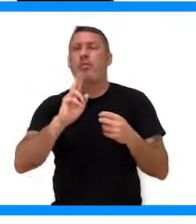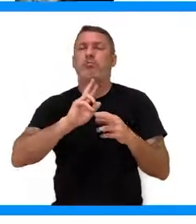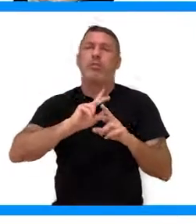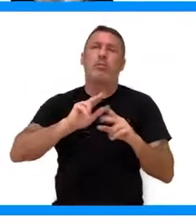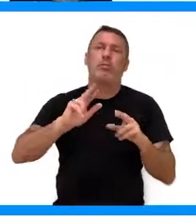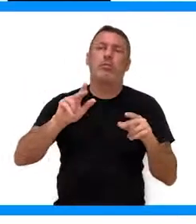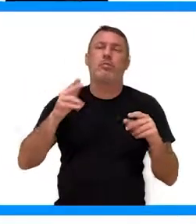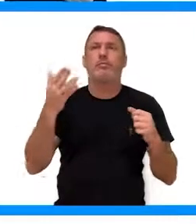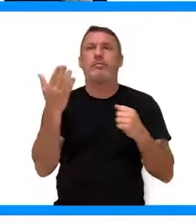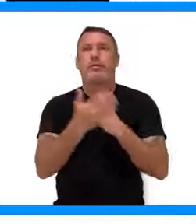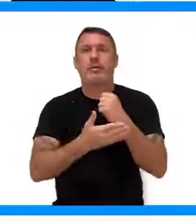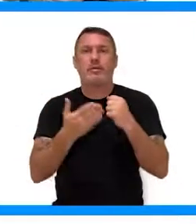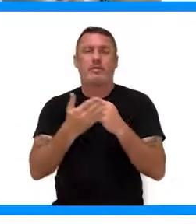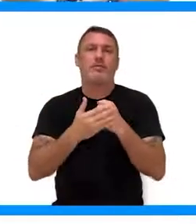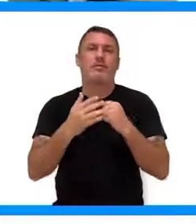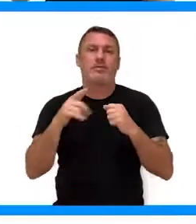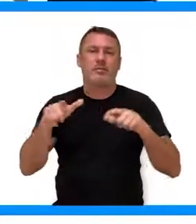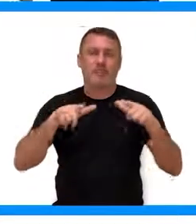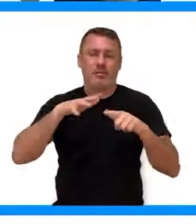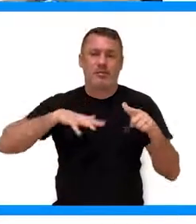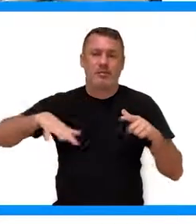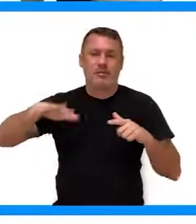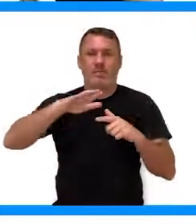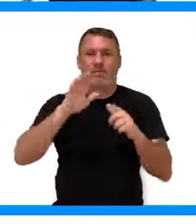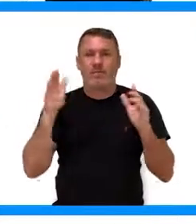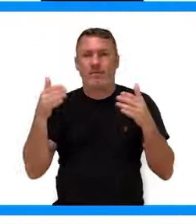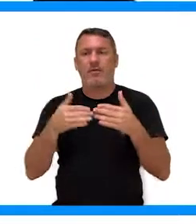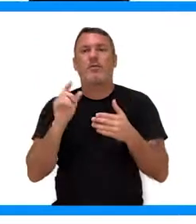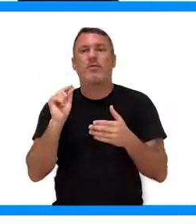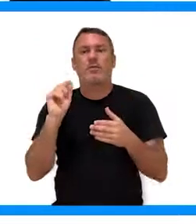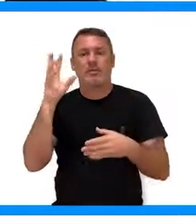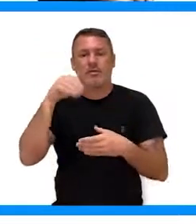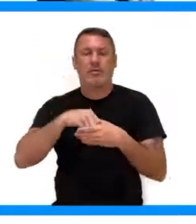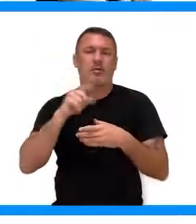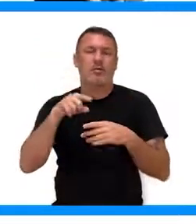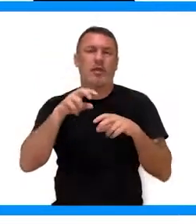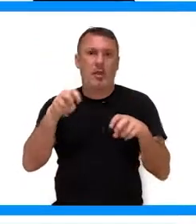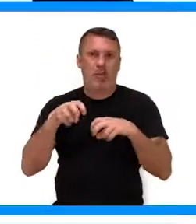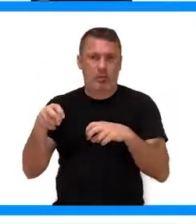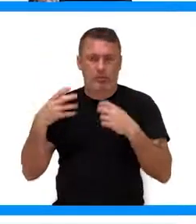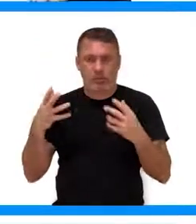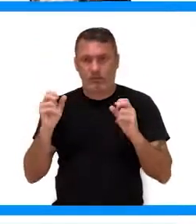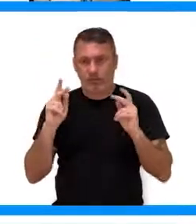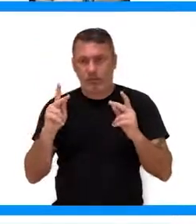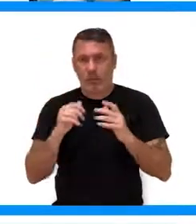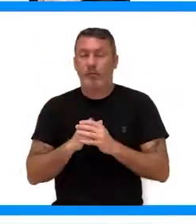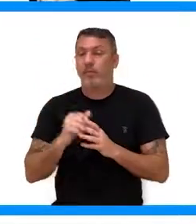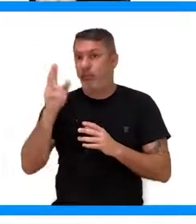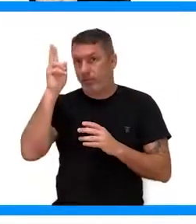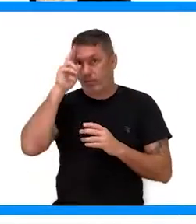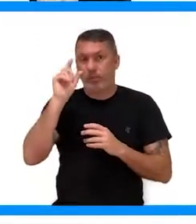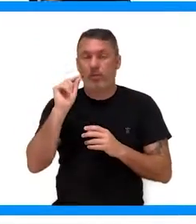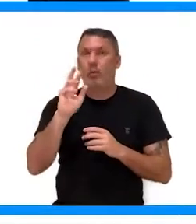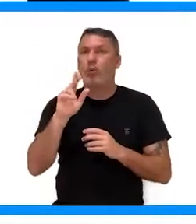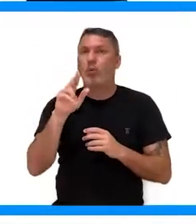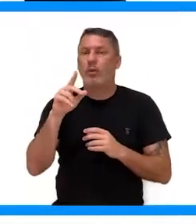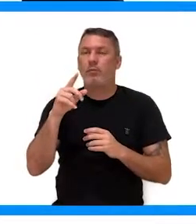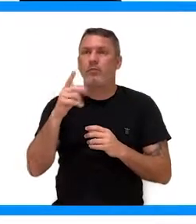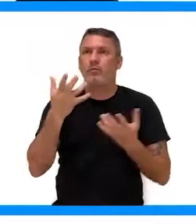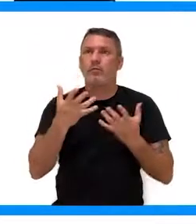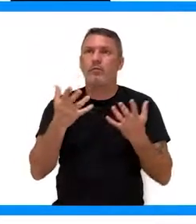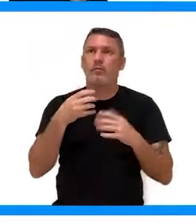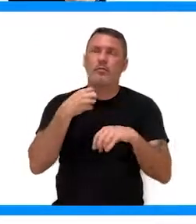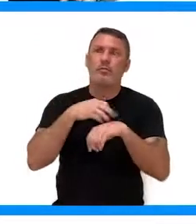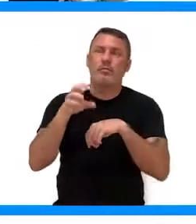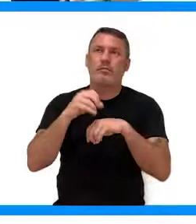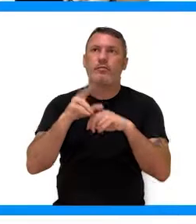PIB, justamente do setor primário, focando na parte da agricultura, ok? Lembrando que nós não